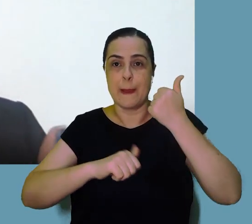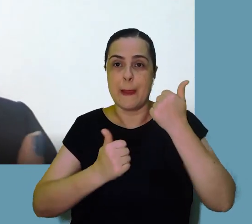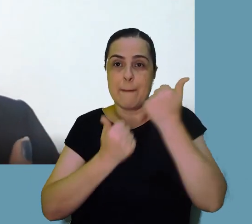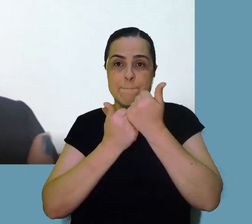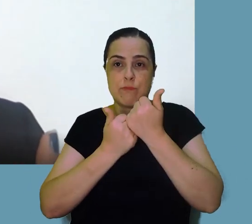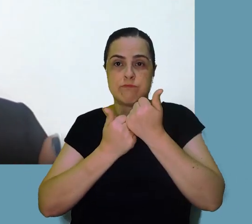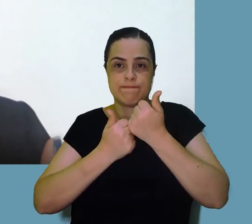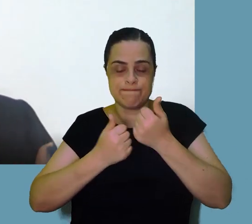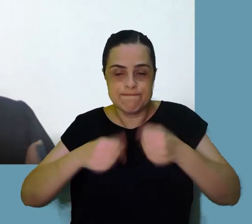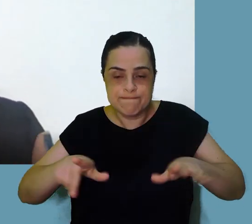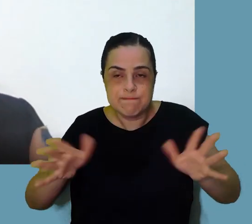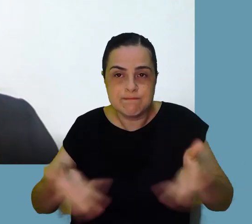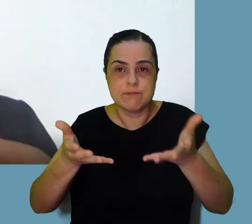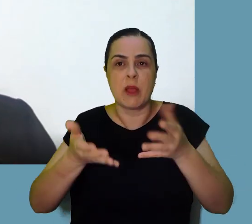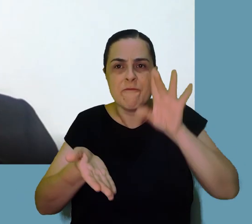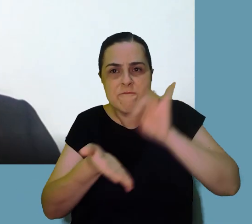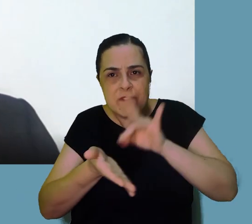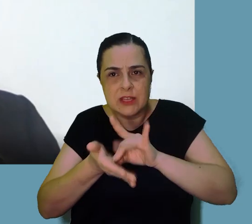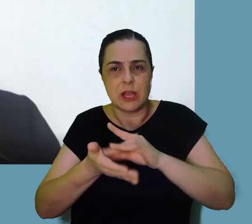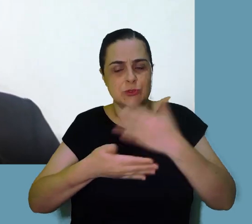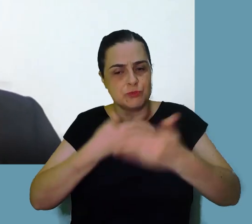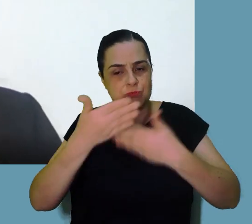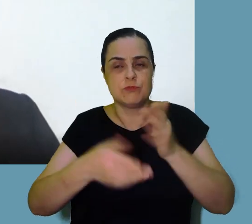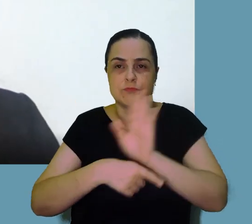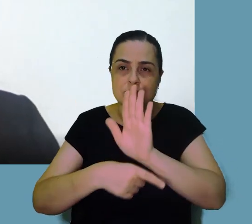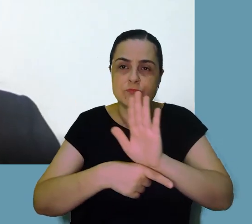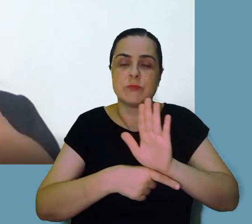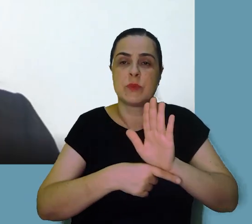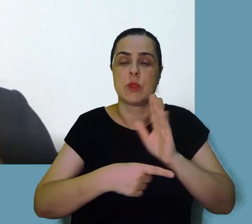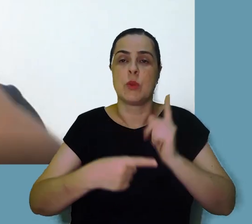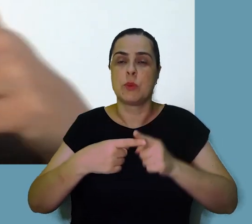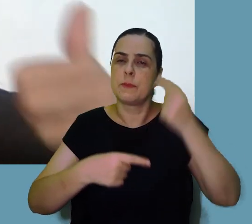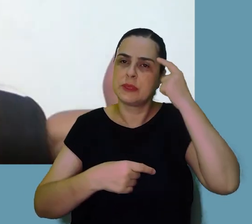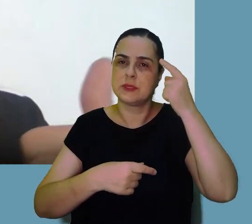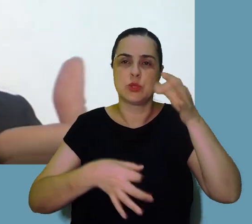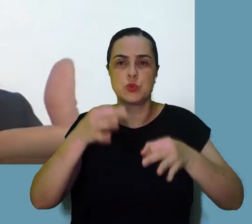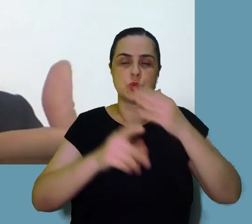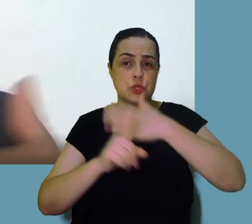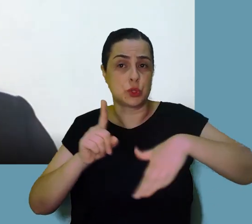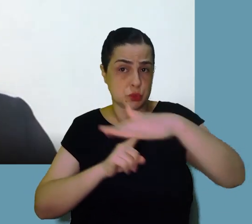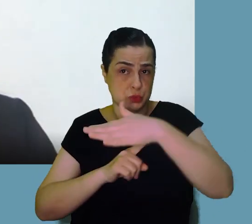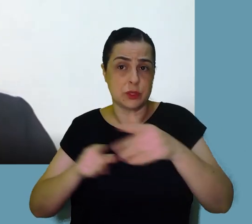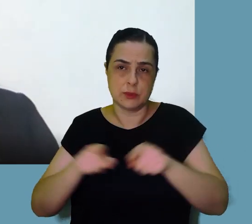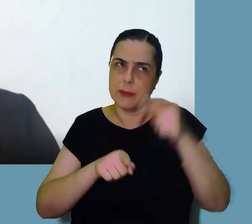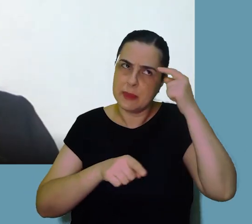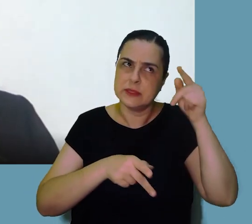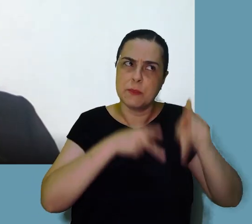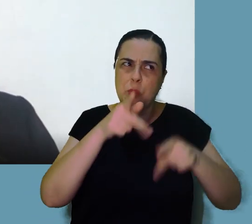com esse corte racial, para a gente pensar justiça social, enquanto a gente fala de maioria da